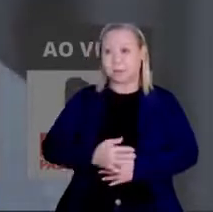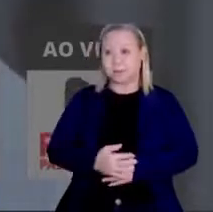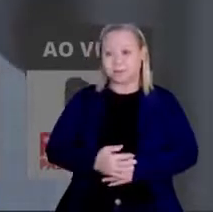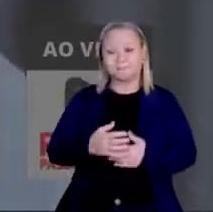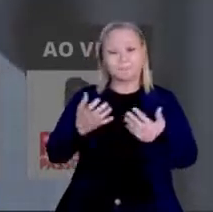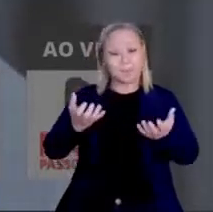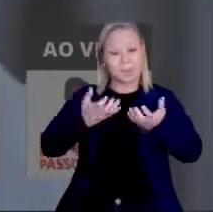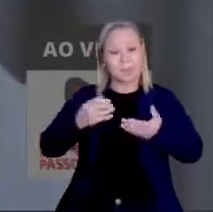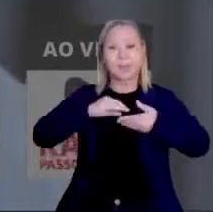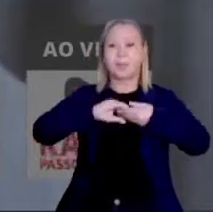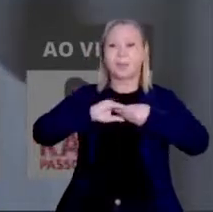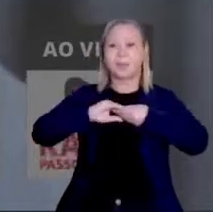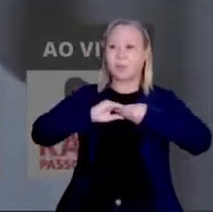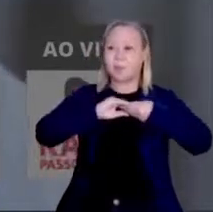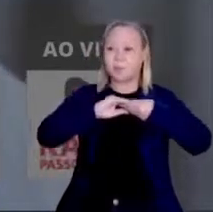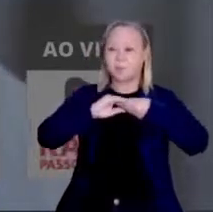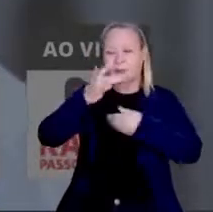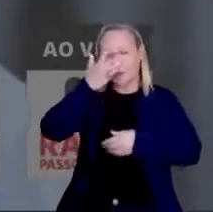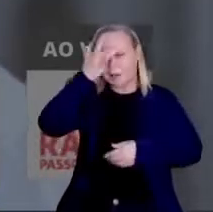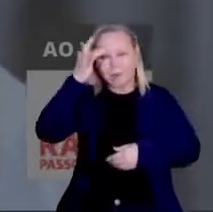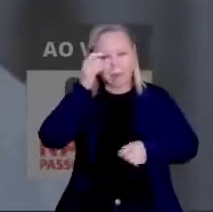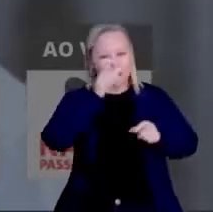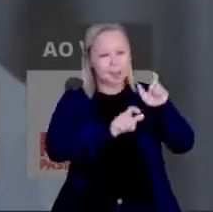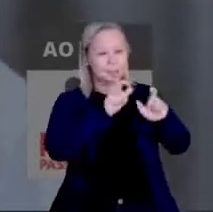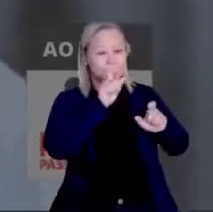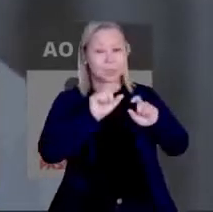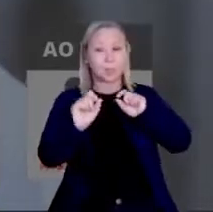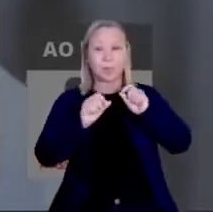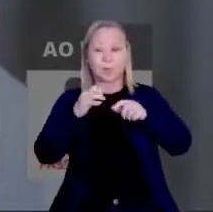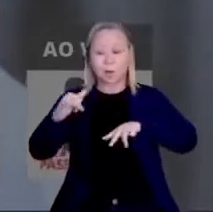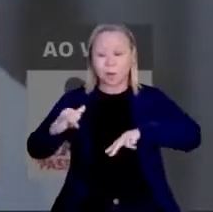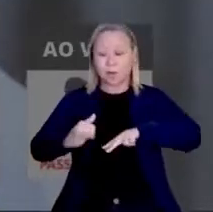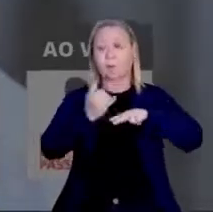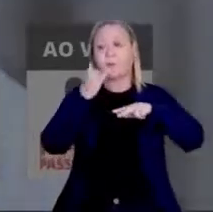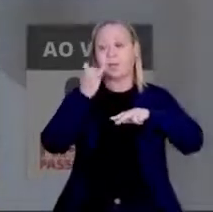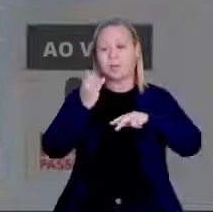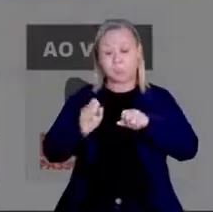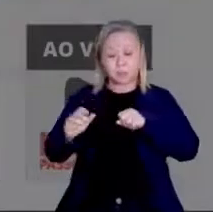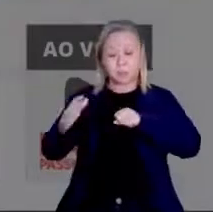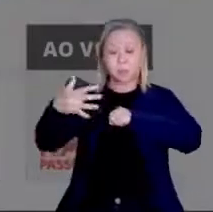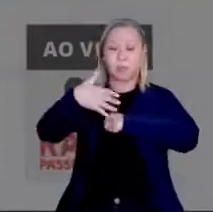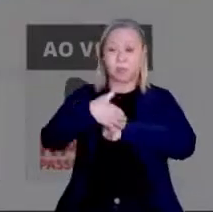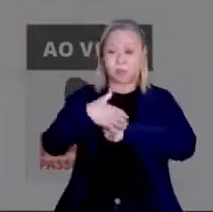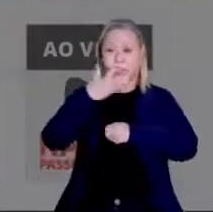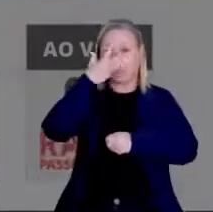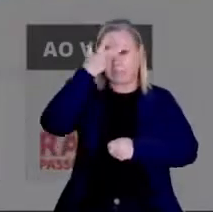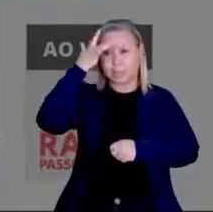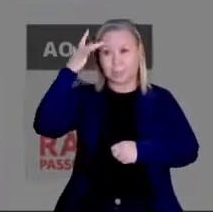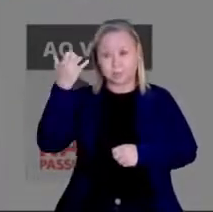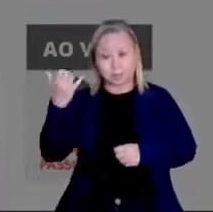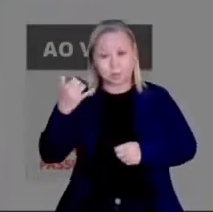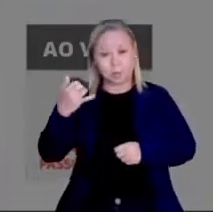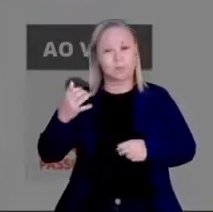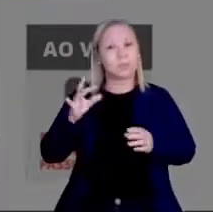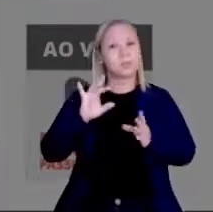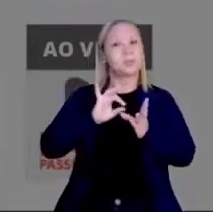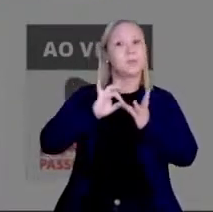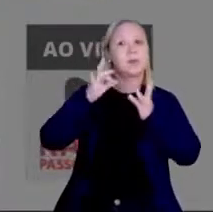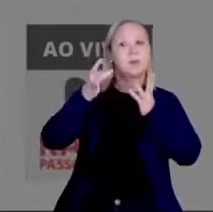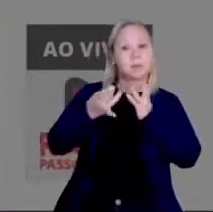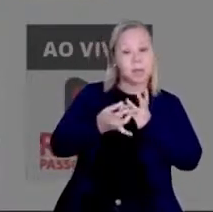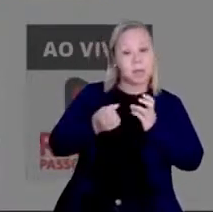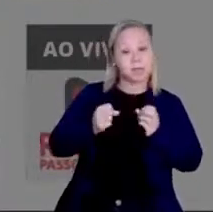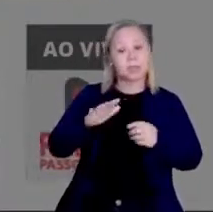ser feito para que não aconteça mais acidentes como esse. Eu estou à inteira disposição, Mário, à inteira